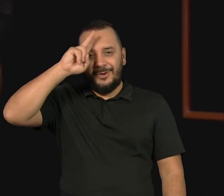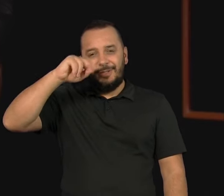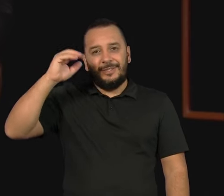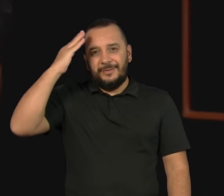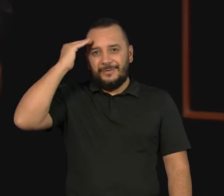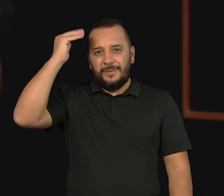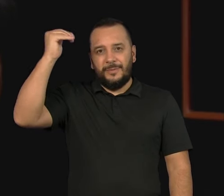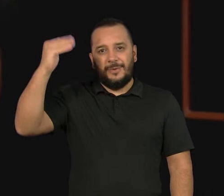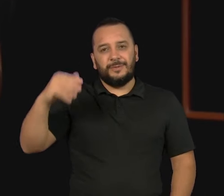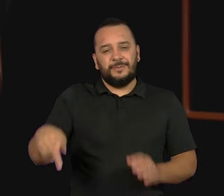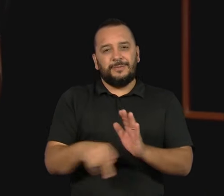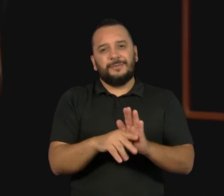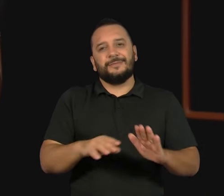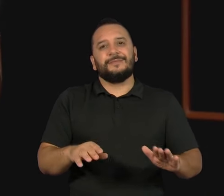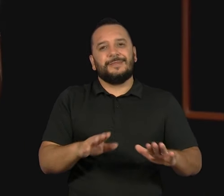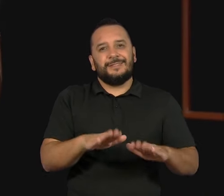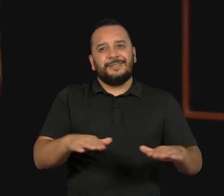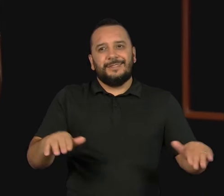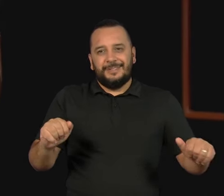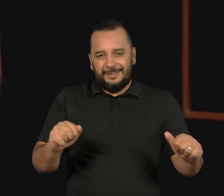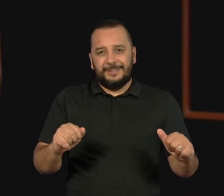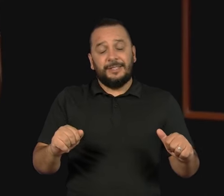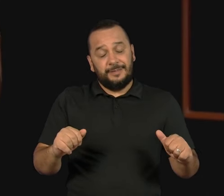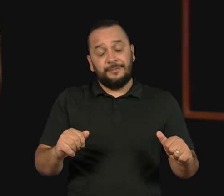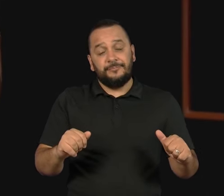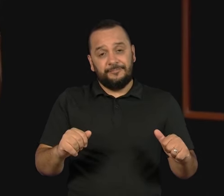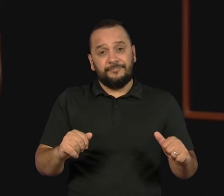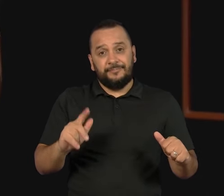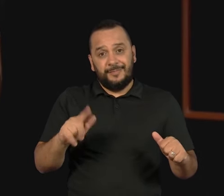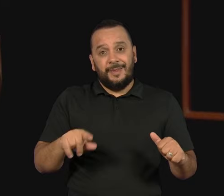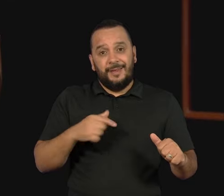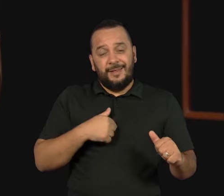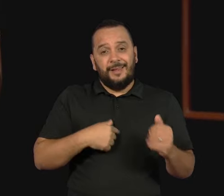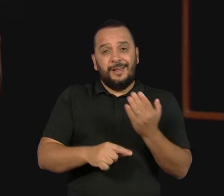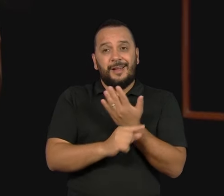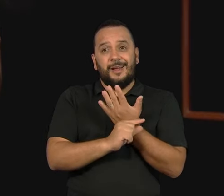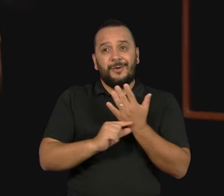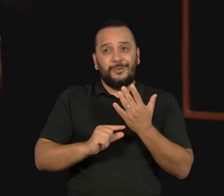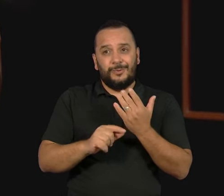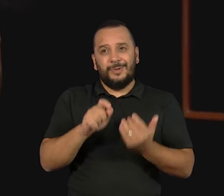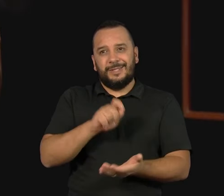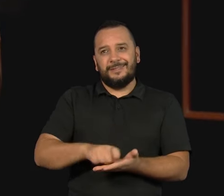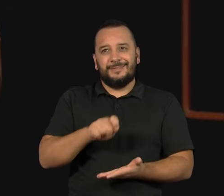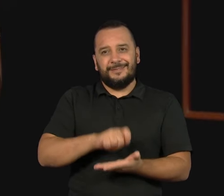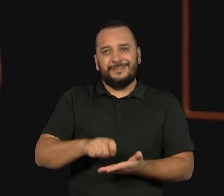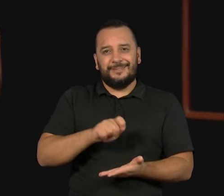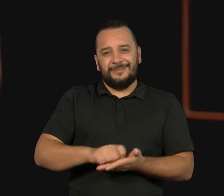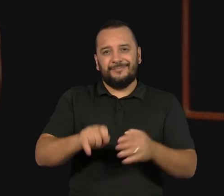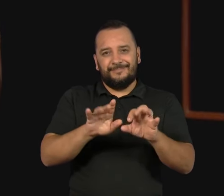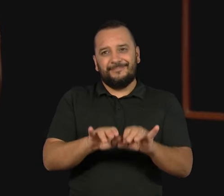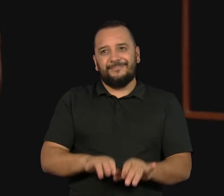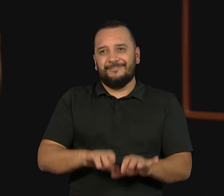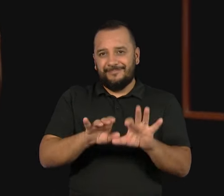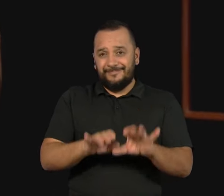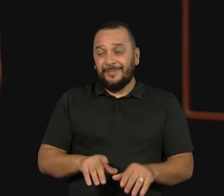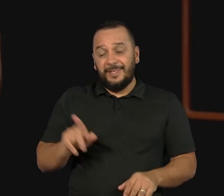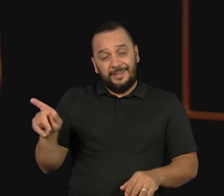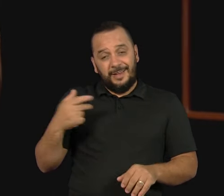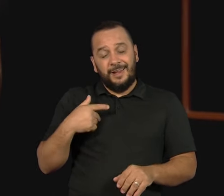público infanto-juvenil. É uma autora que forma, desde aquela que formou e ainda forma até